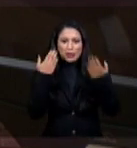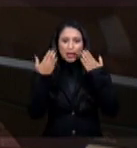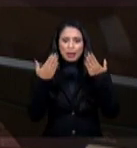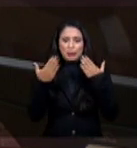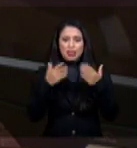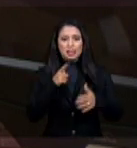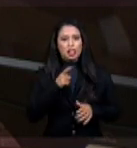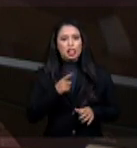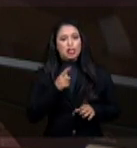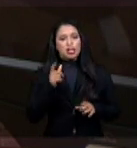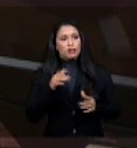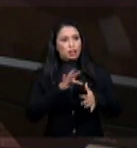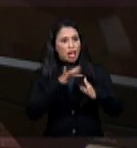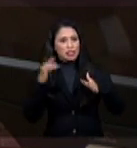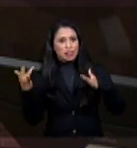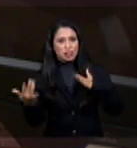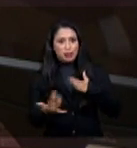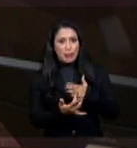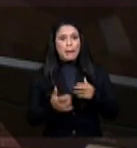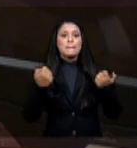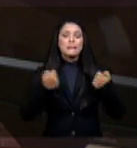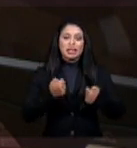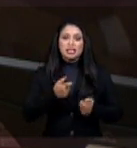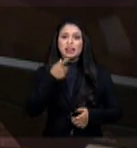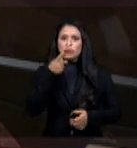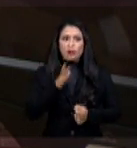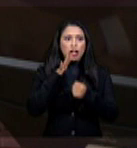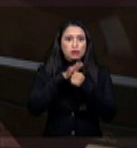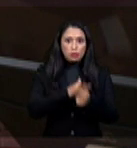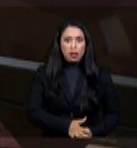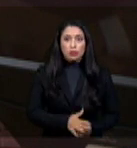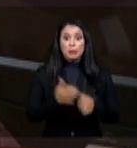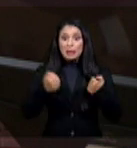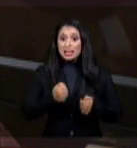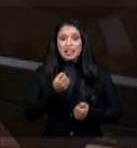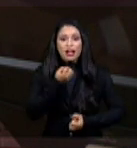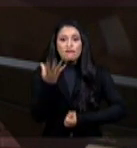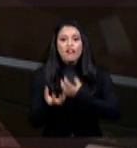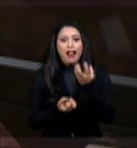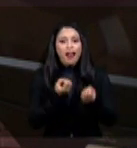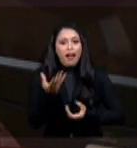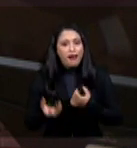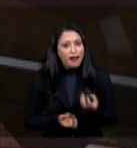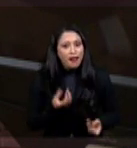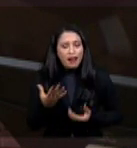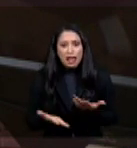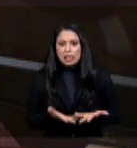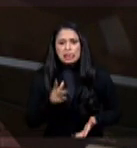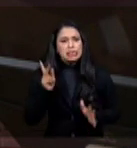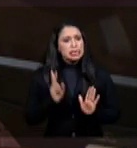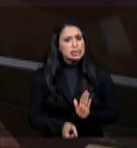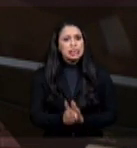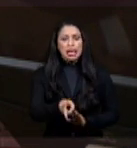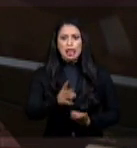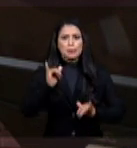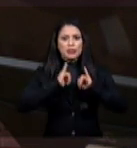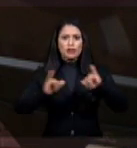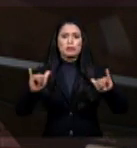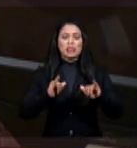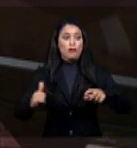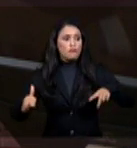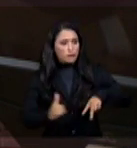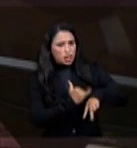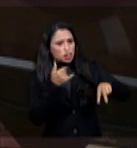enchendo nas redes sociais, é precisamos falar sobre abuso. Precisamos falar, precisamos mostrar e pisar sempre na informação de que vítima é